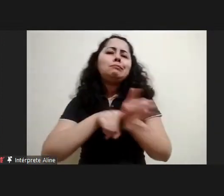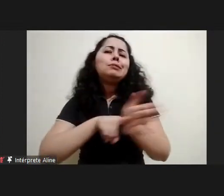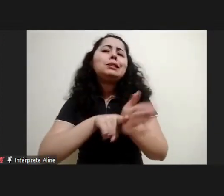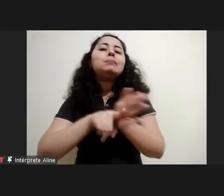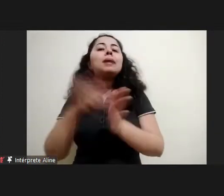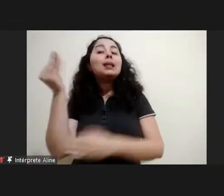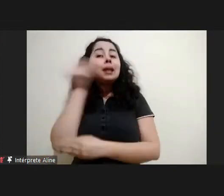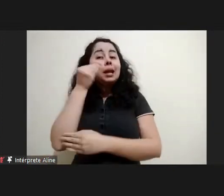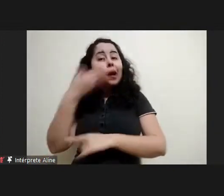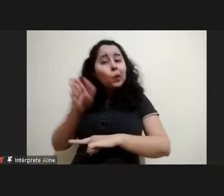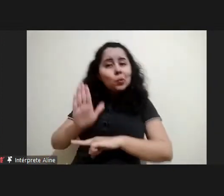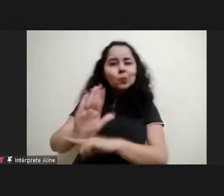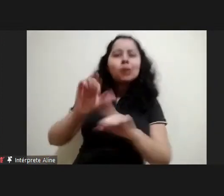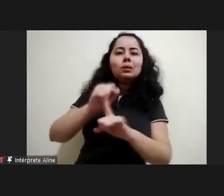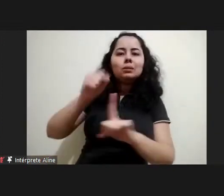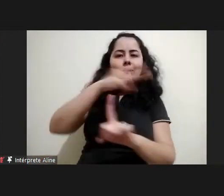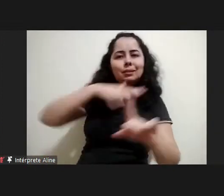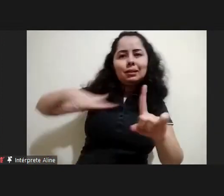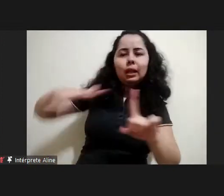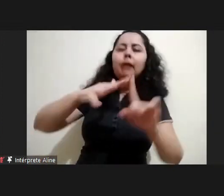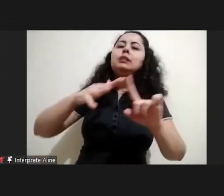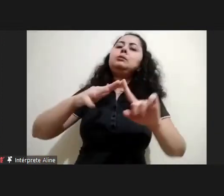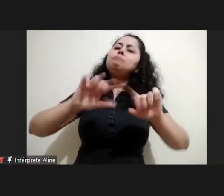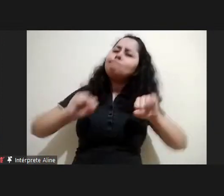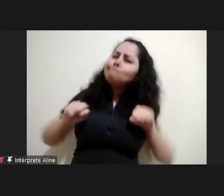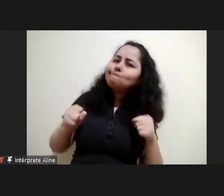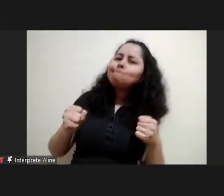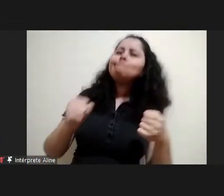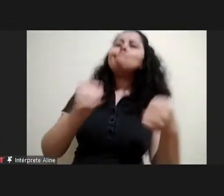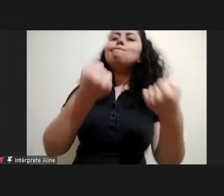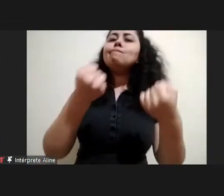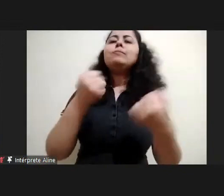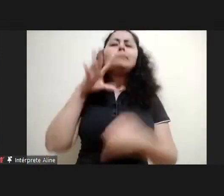sociedade a enfrentar momentos tão difíceis.